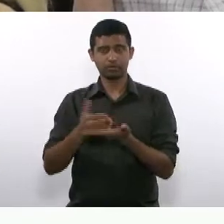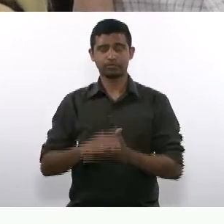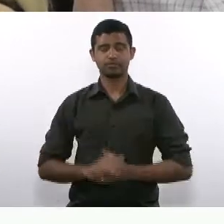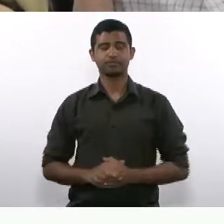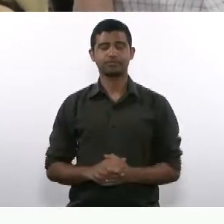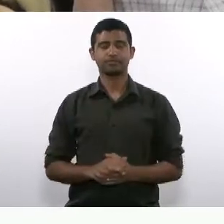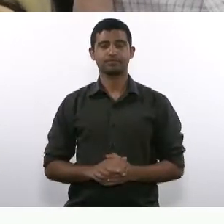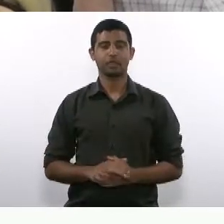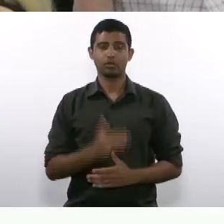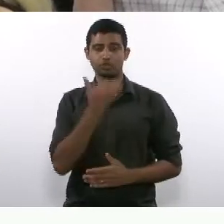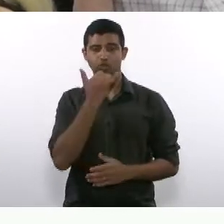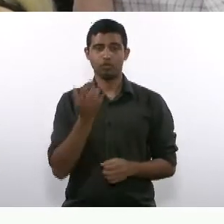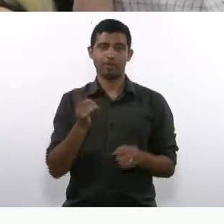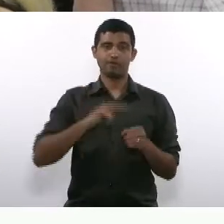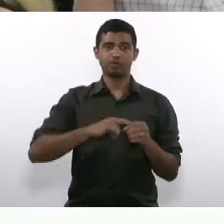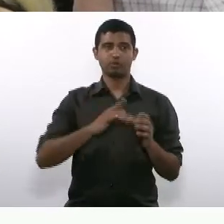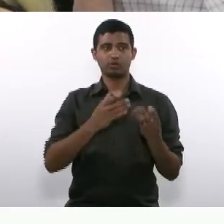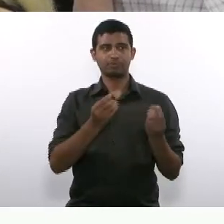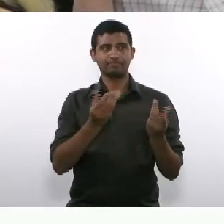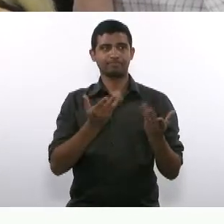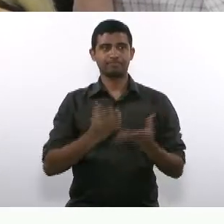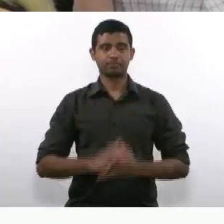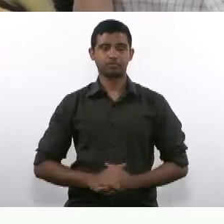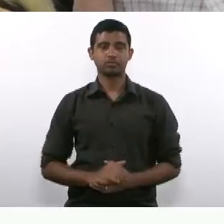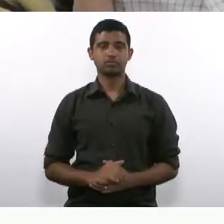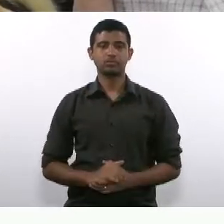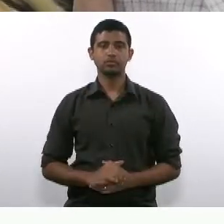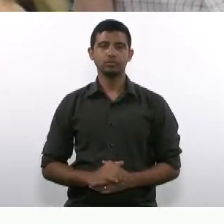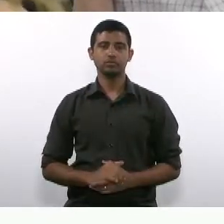Aí voltou, desculpa.